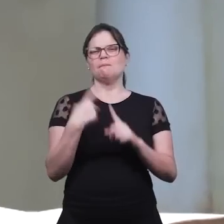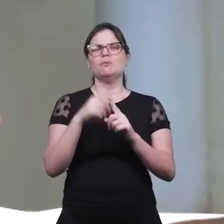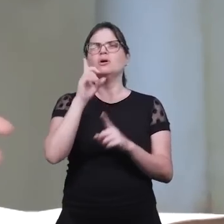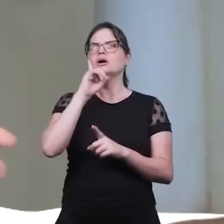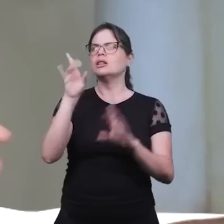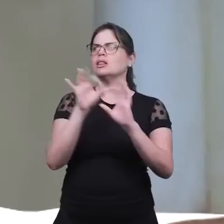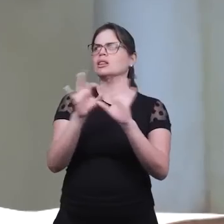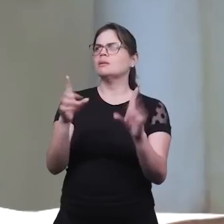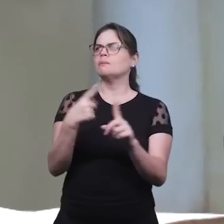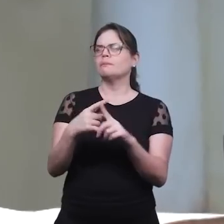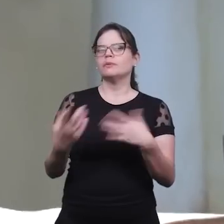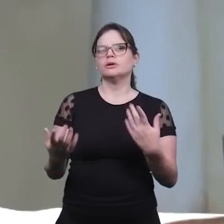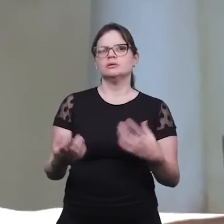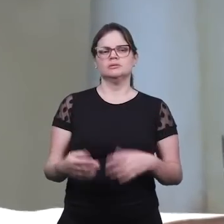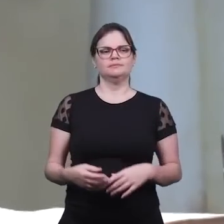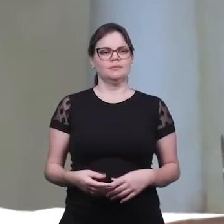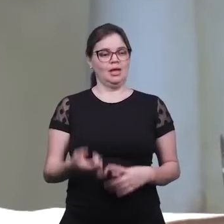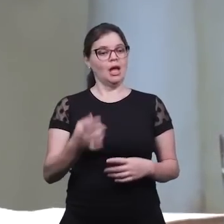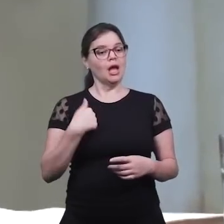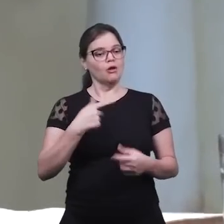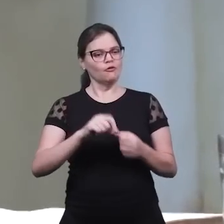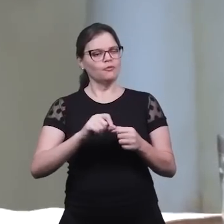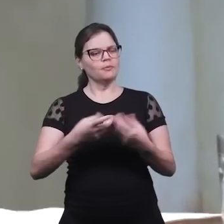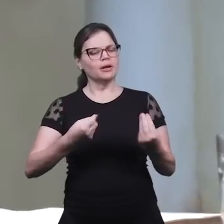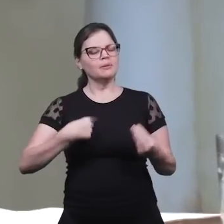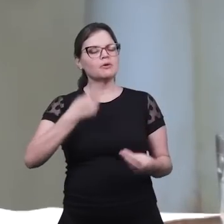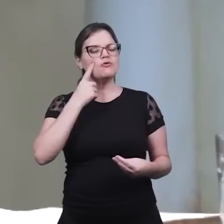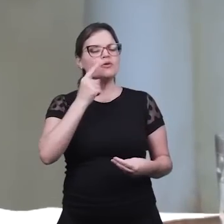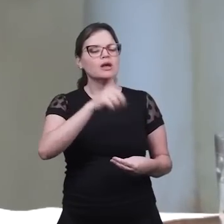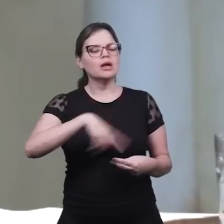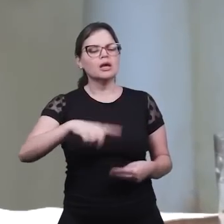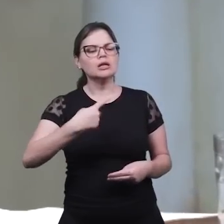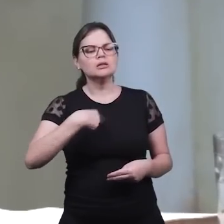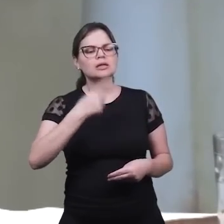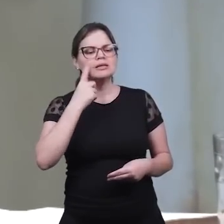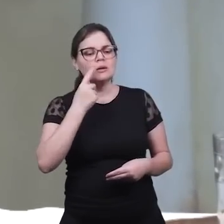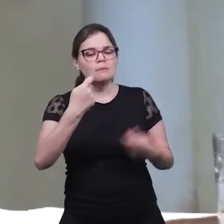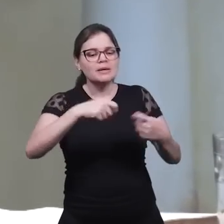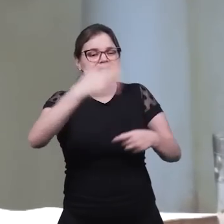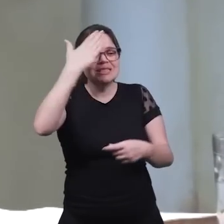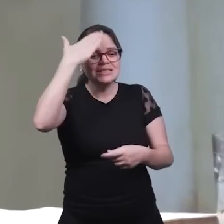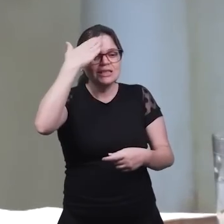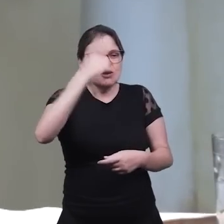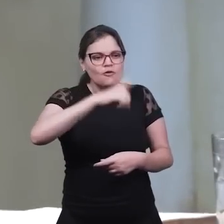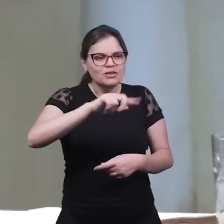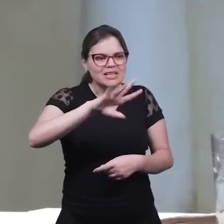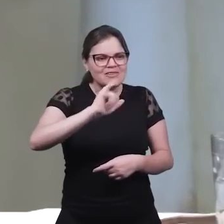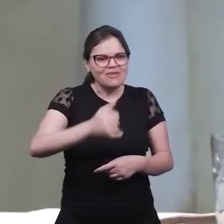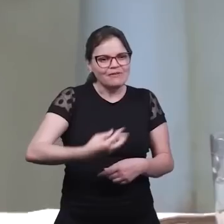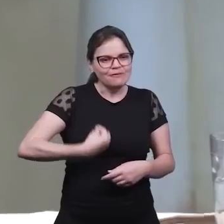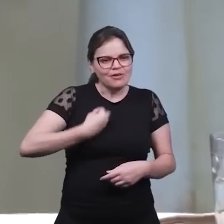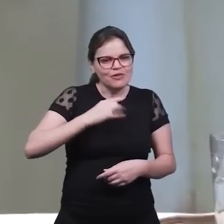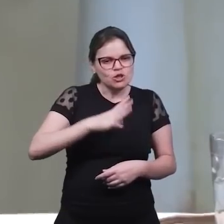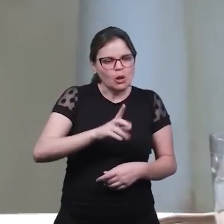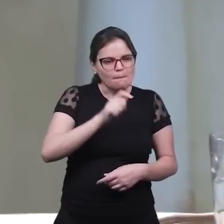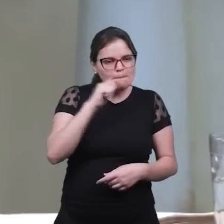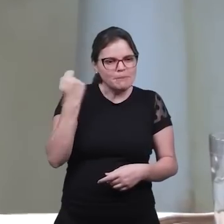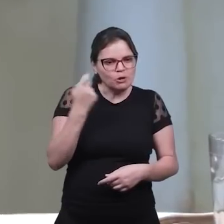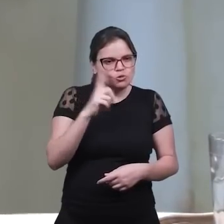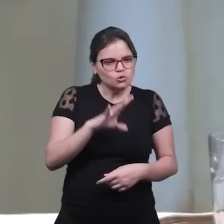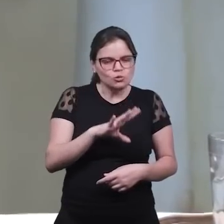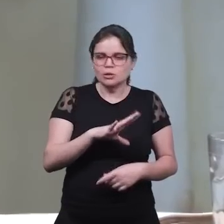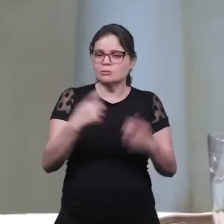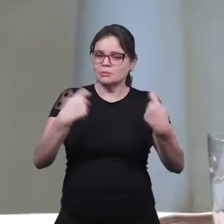isso? O Senhor falou, eu fiz isso para tentar, para ver, entender que nem só de pão o homem viverá. Jesus depois falou lá em